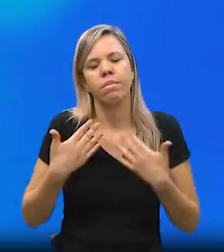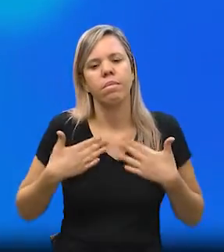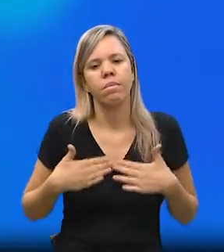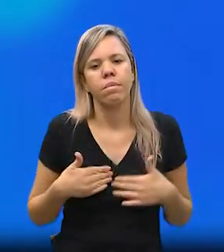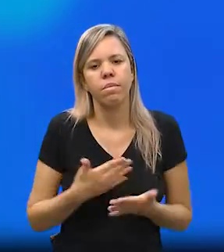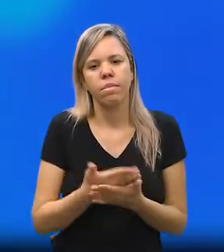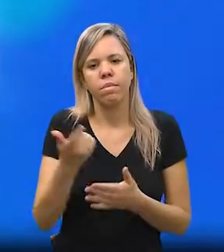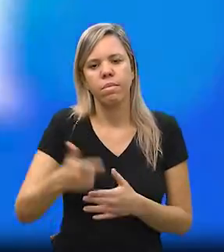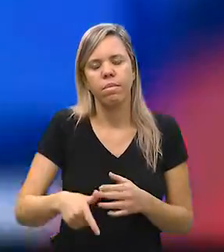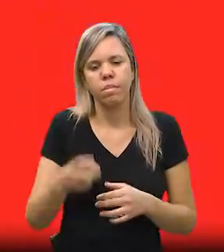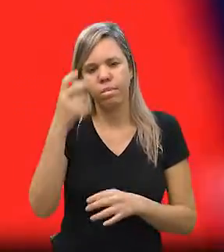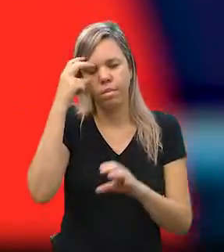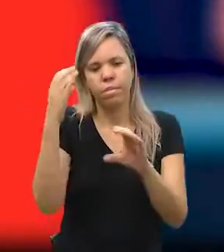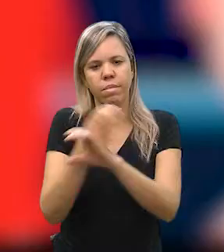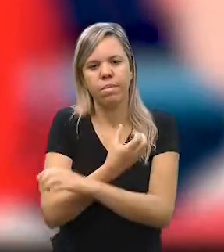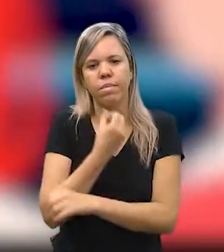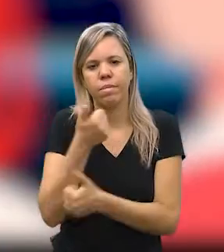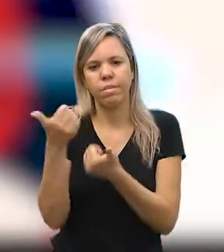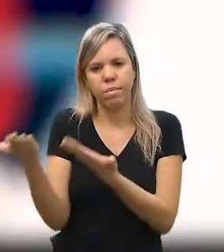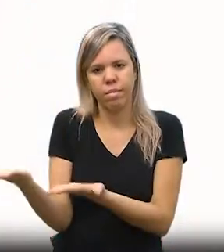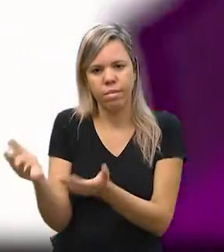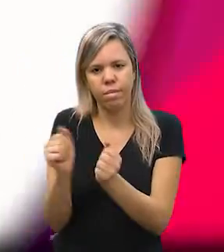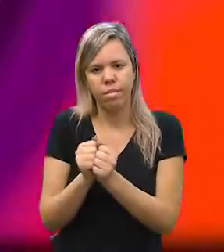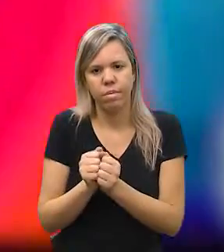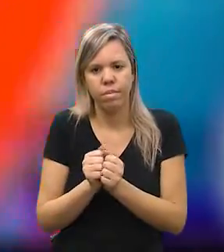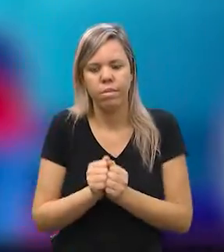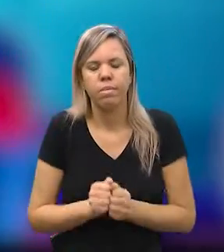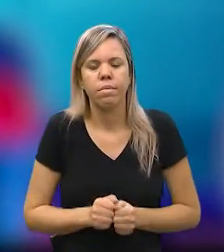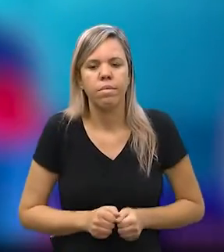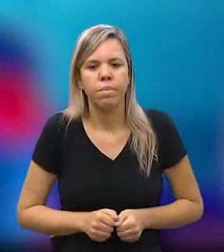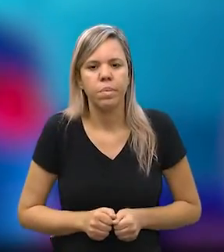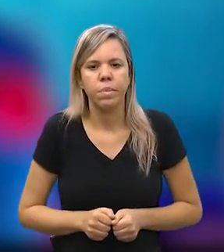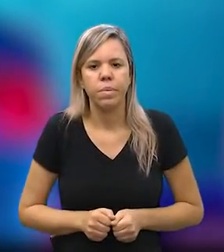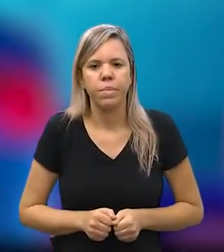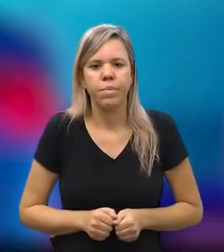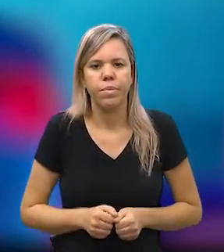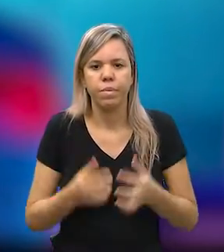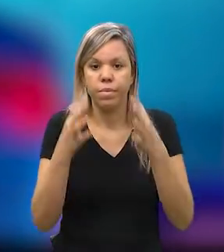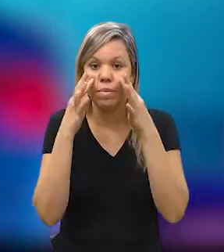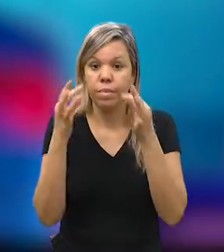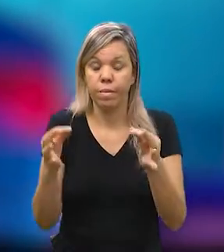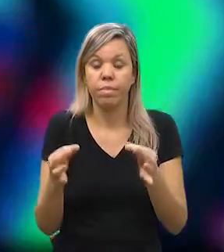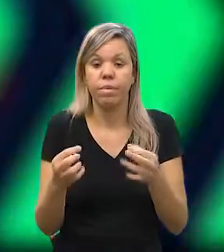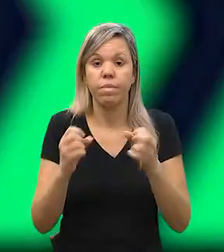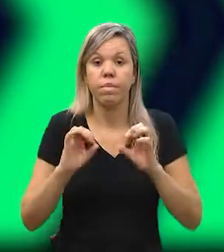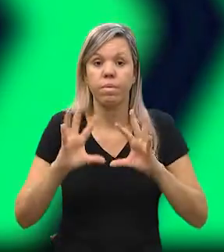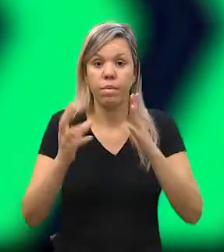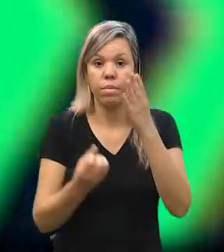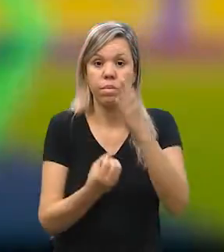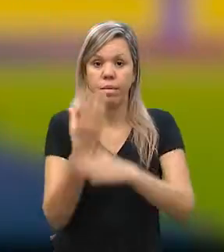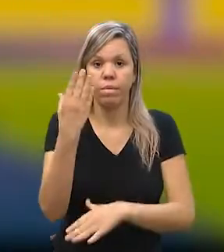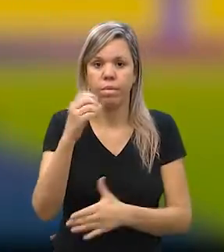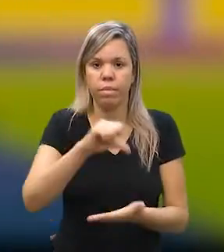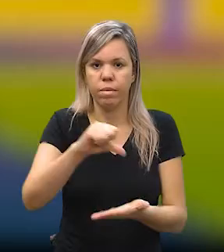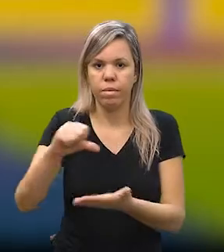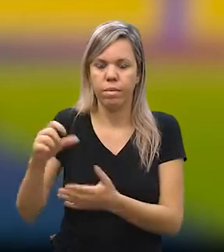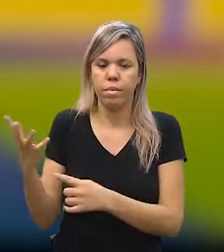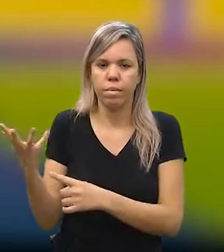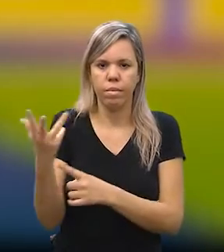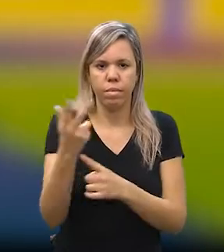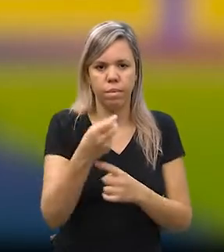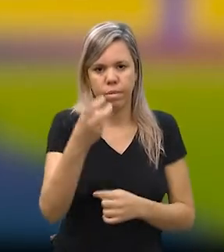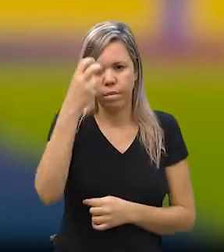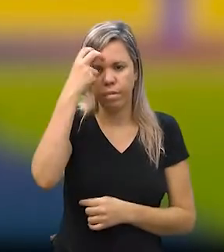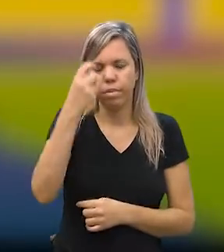começando mais um Cultura Total, que bom ter você aqui conosco para você ficar antenado com tudo o que acontece na arte e